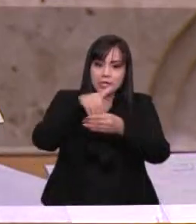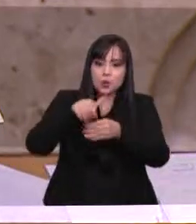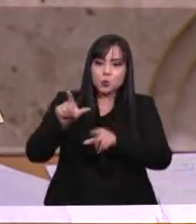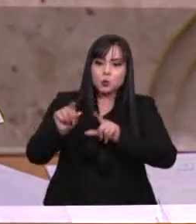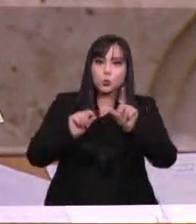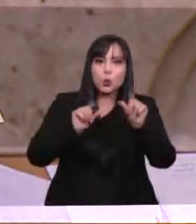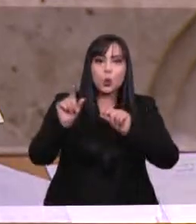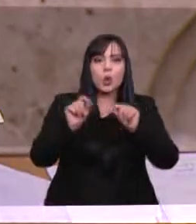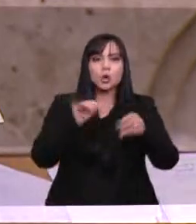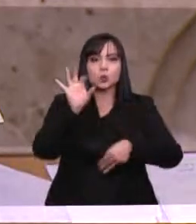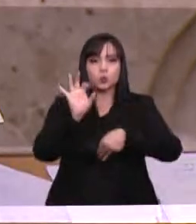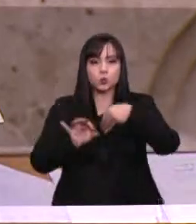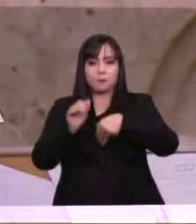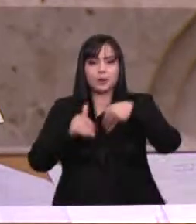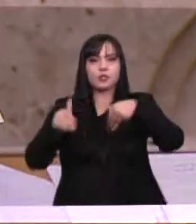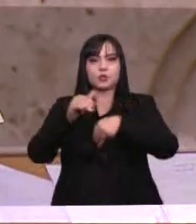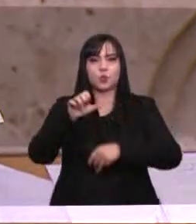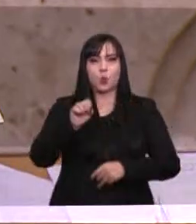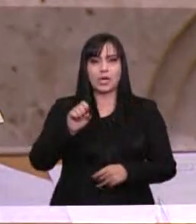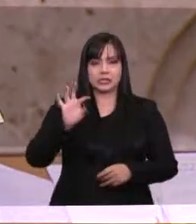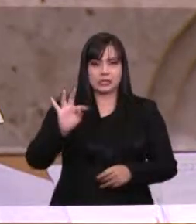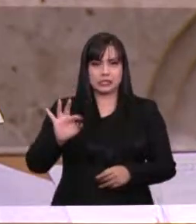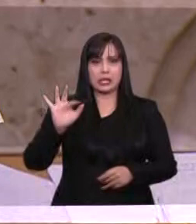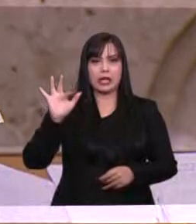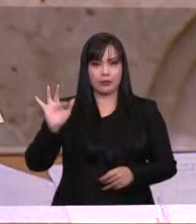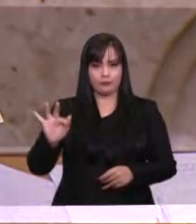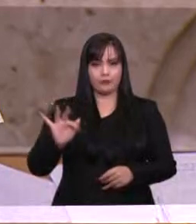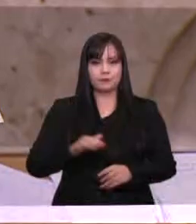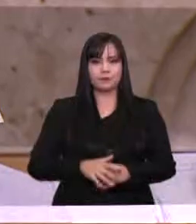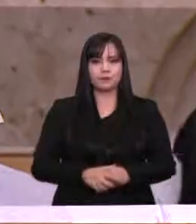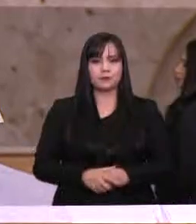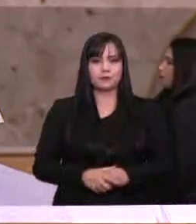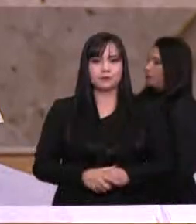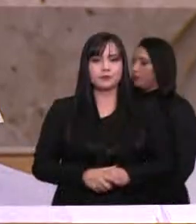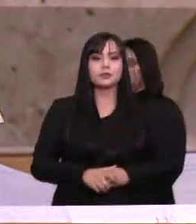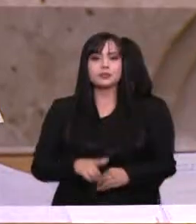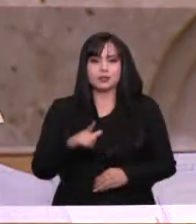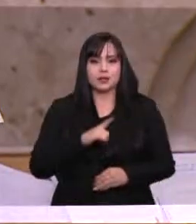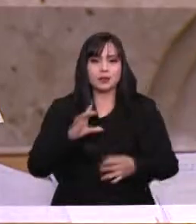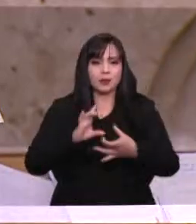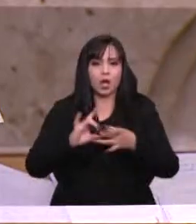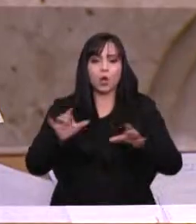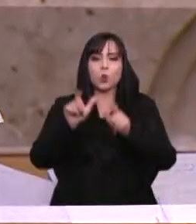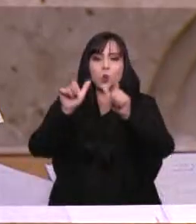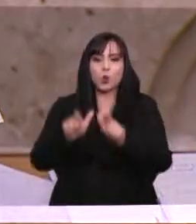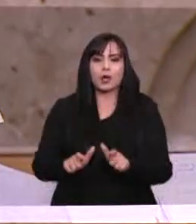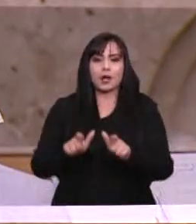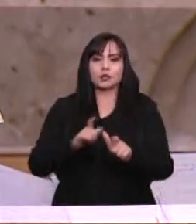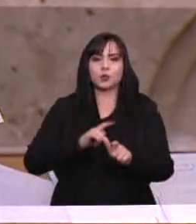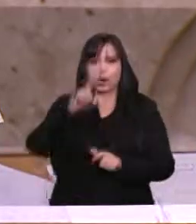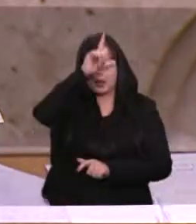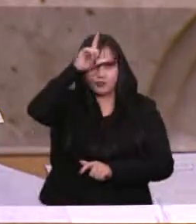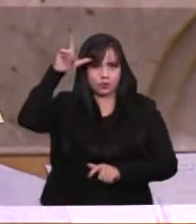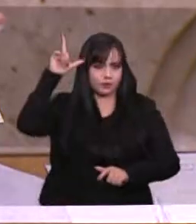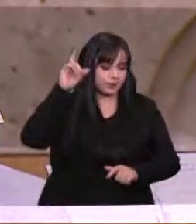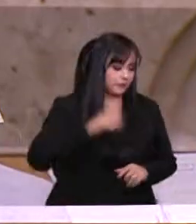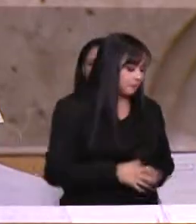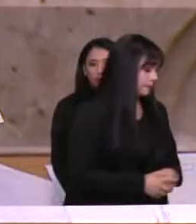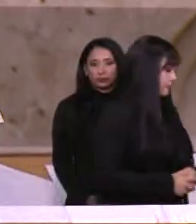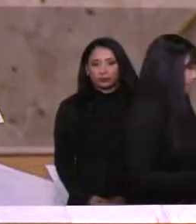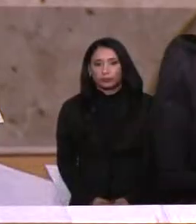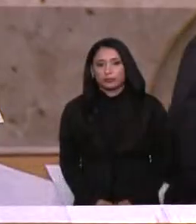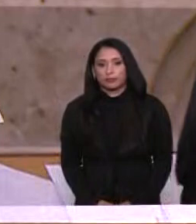do Ministro do Supremo Tribunal Federal que sucederá o Ministro Ricardo Lewandowski ou